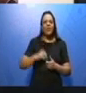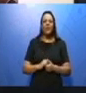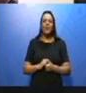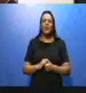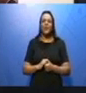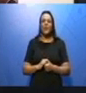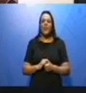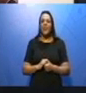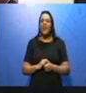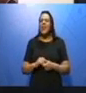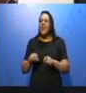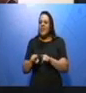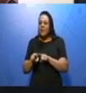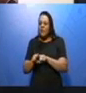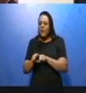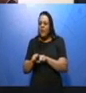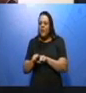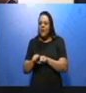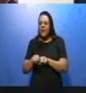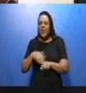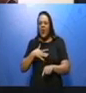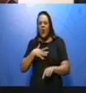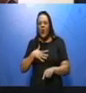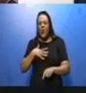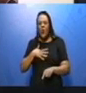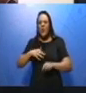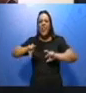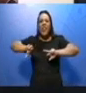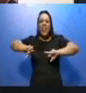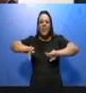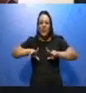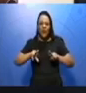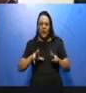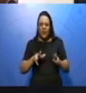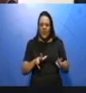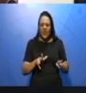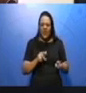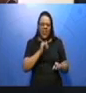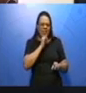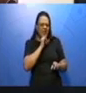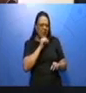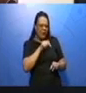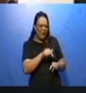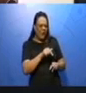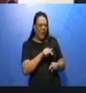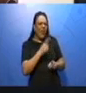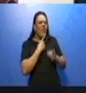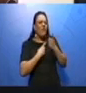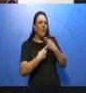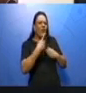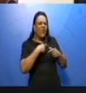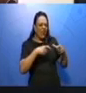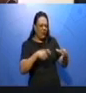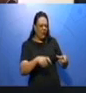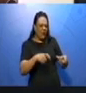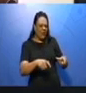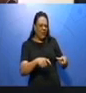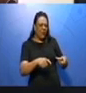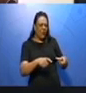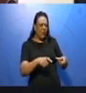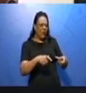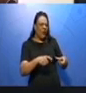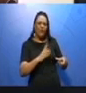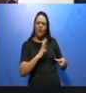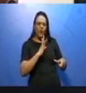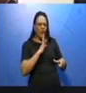exótico, pelo diferente, é atraído pelo desconhecido. Quem não tem vontade de conhecer um lugar extremamente desconhecido, que você não sabe muito,